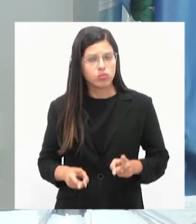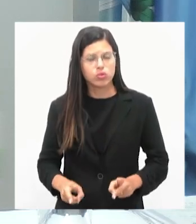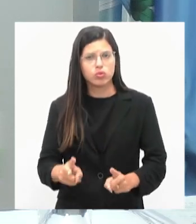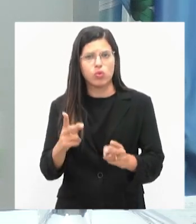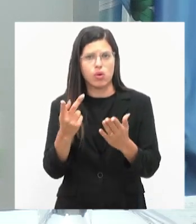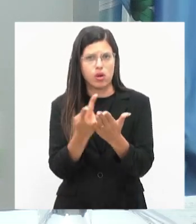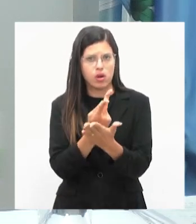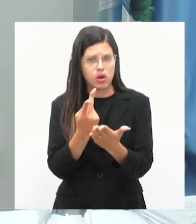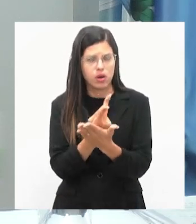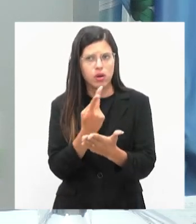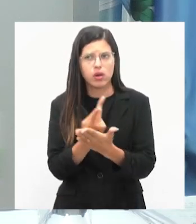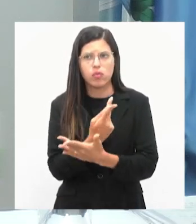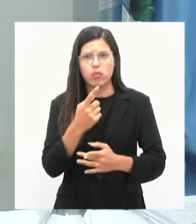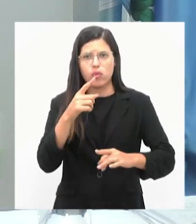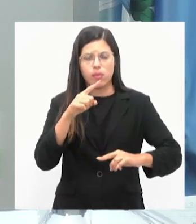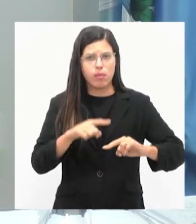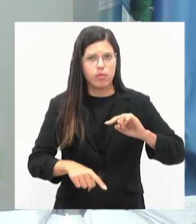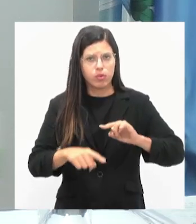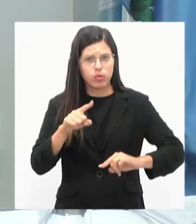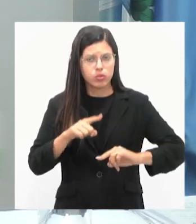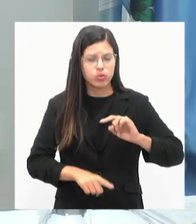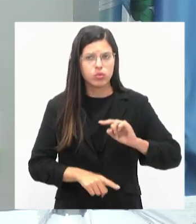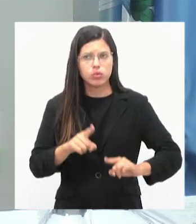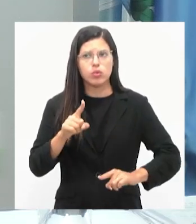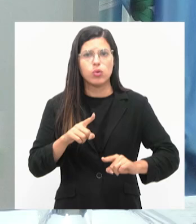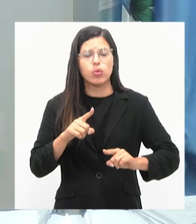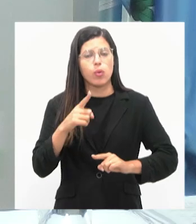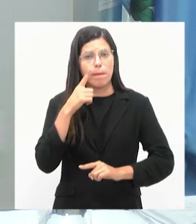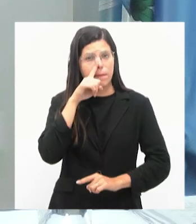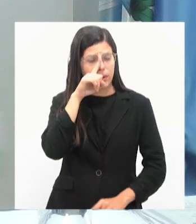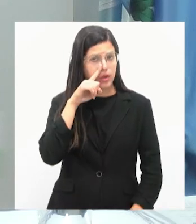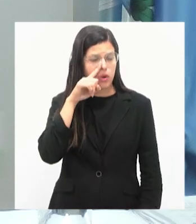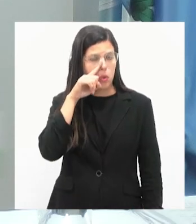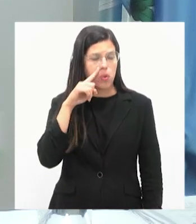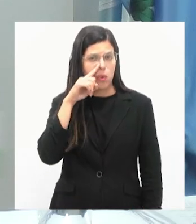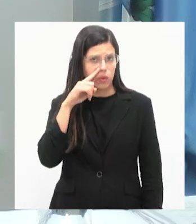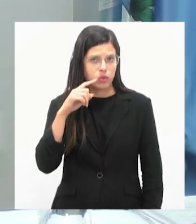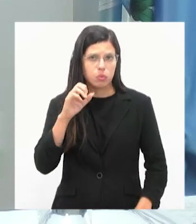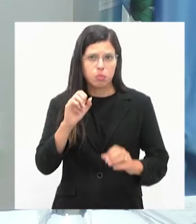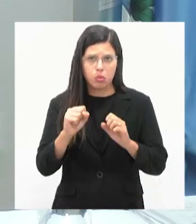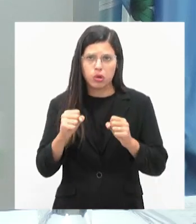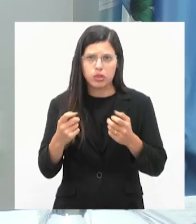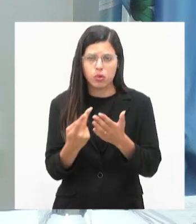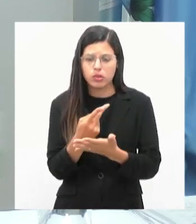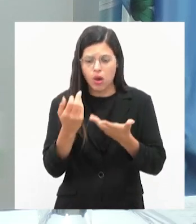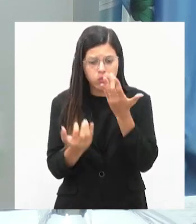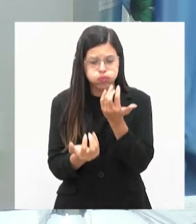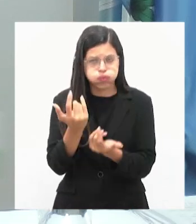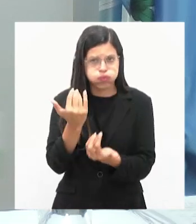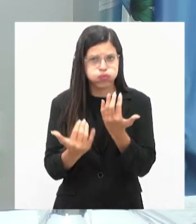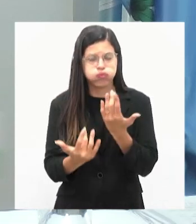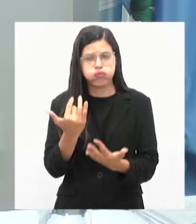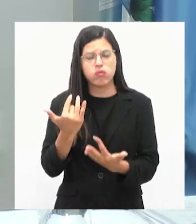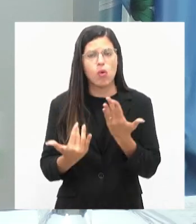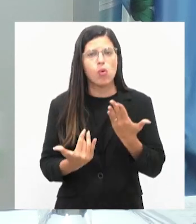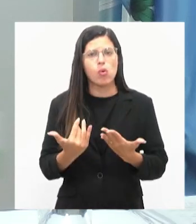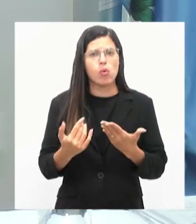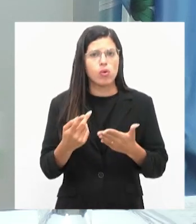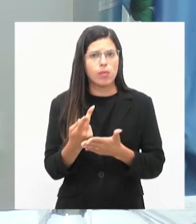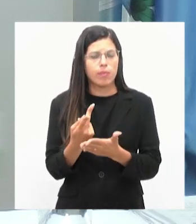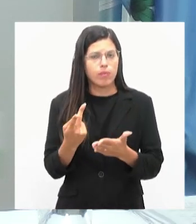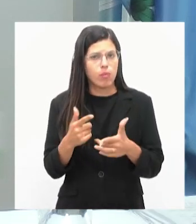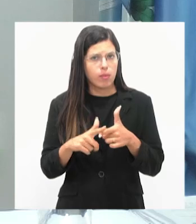instalações, com produtos inflamáveis dentro, levando um grande risco daquilo pegar fogo e causar uma tragédia naquele